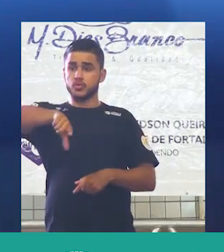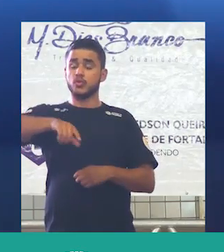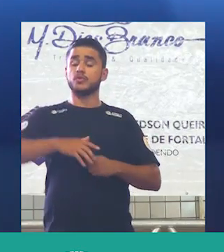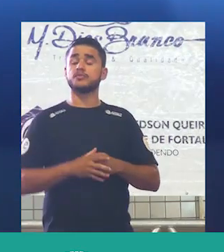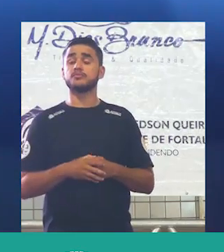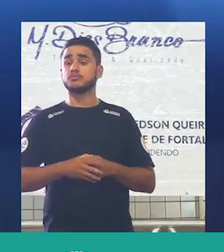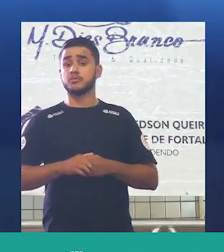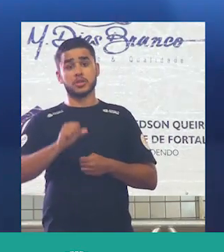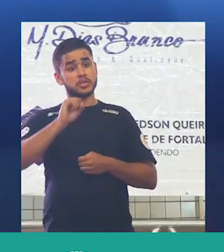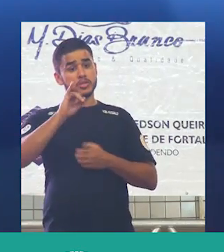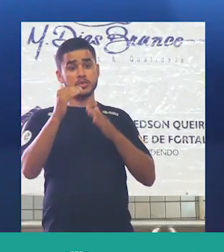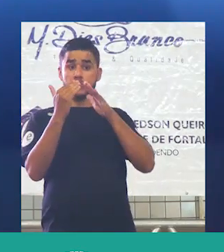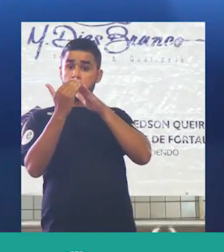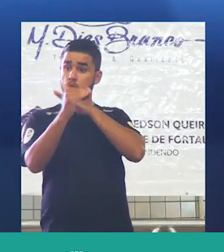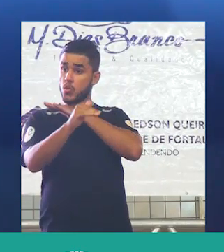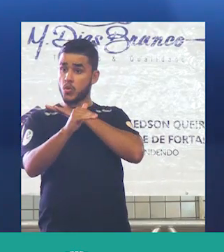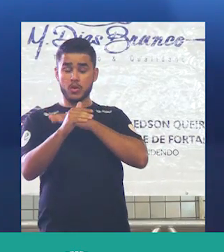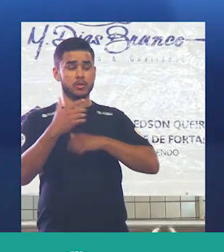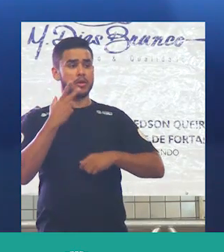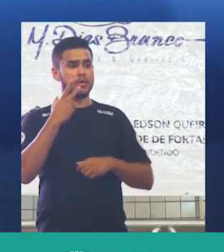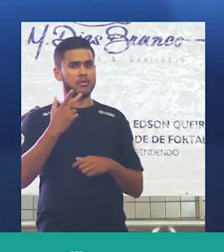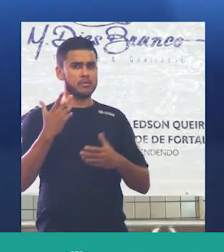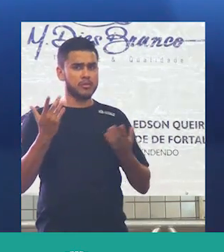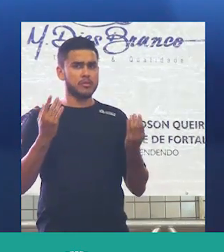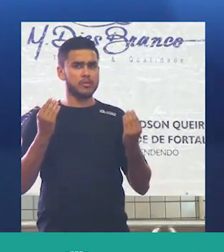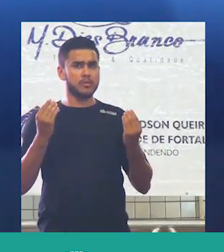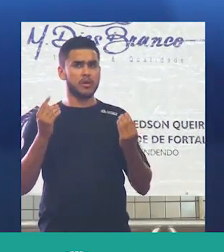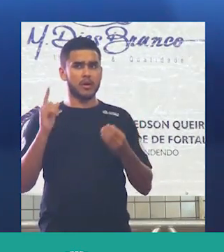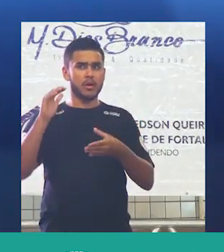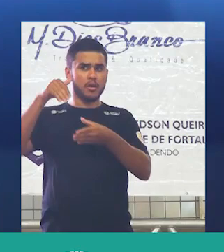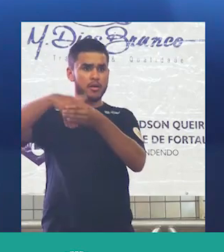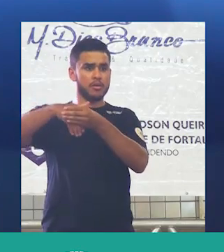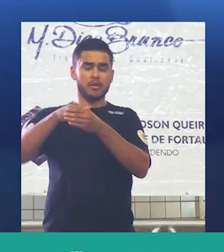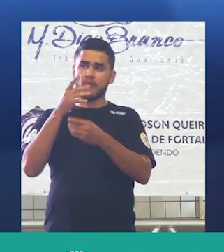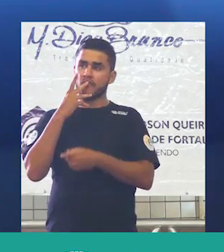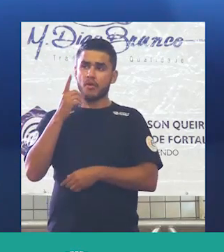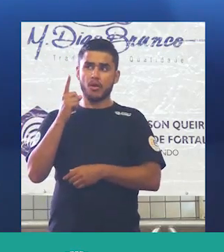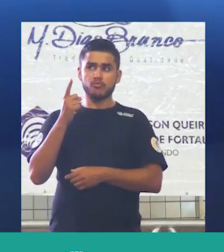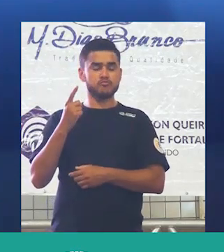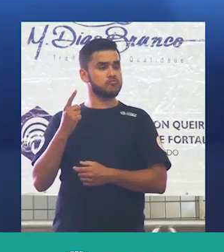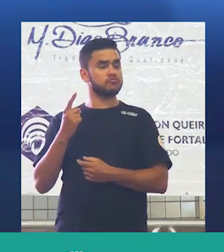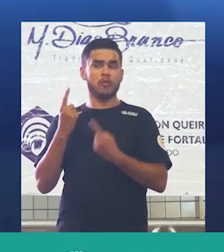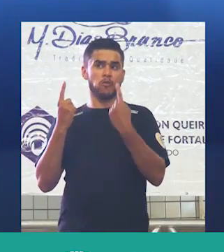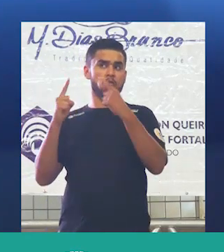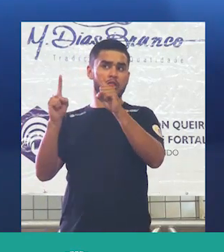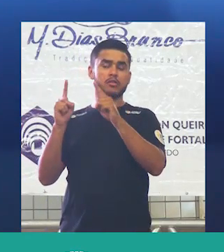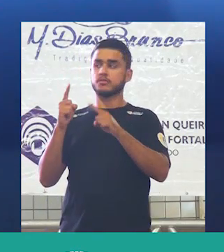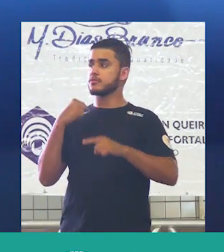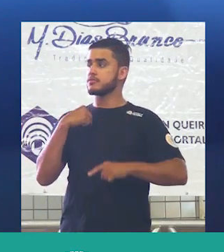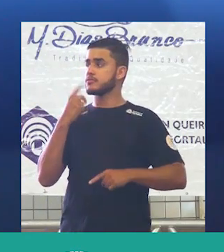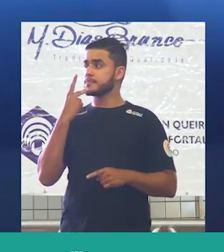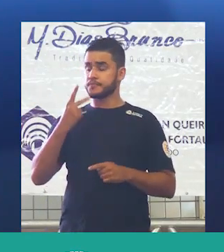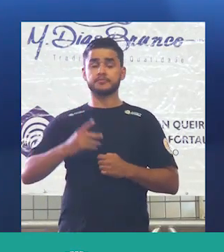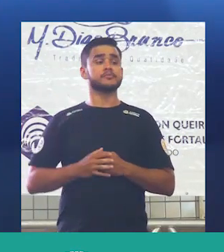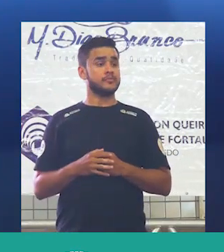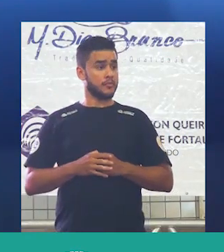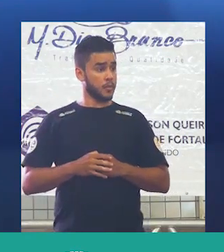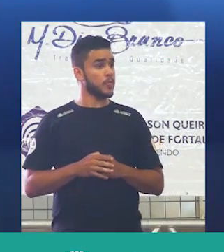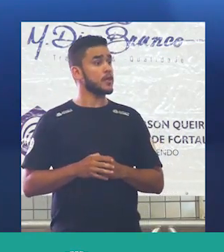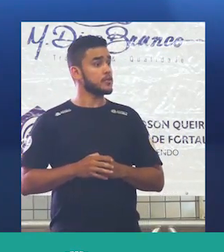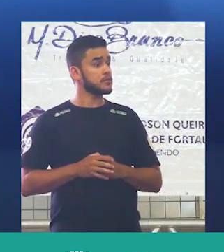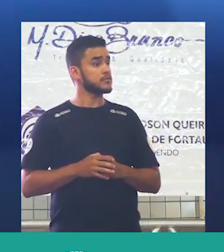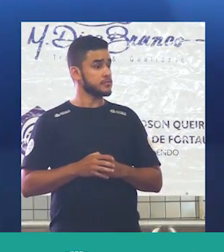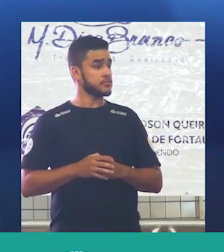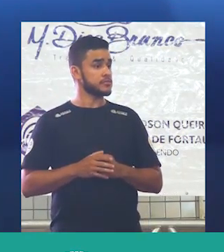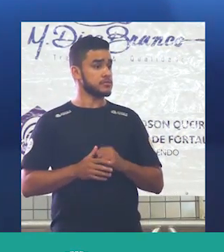novo. Se você é contra, dê um cotoco para todos eles. Se eles